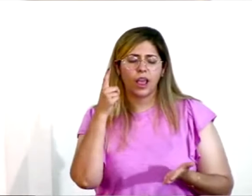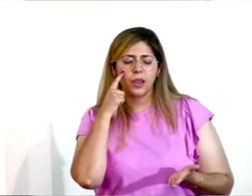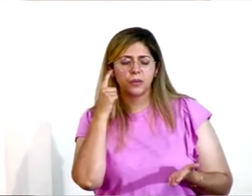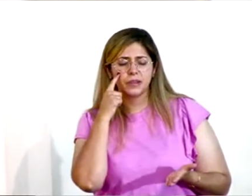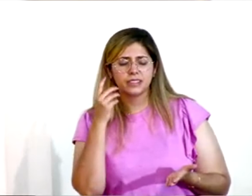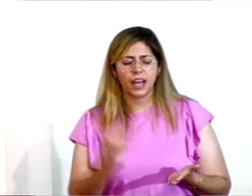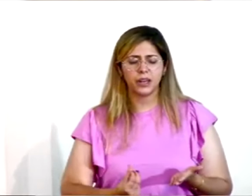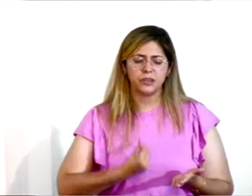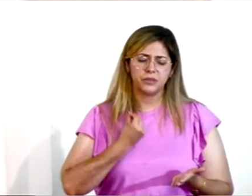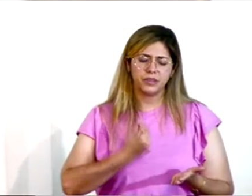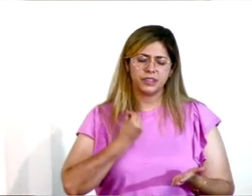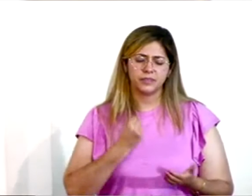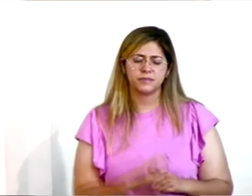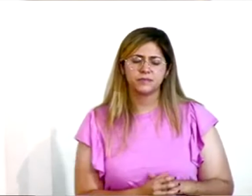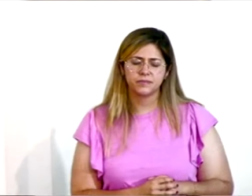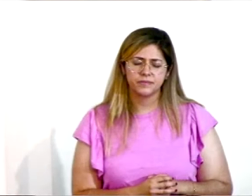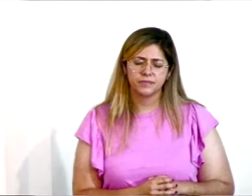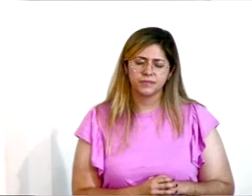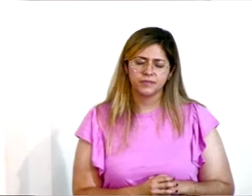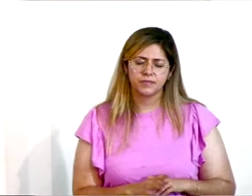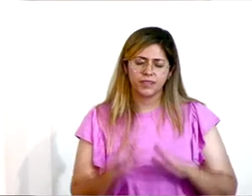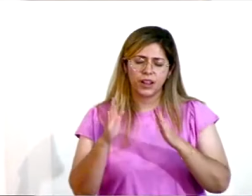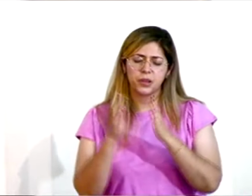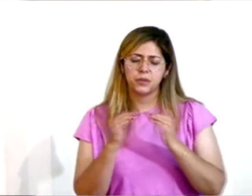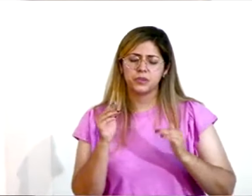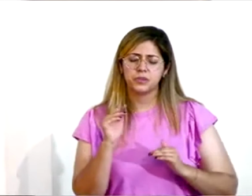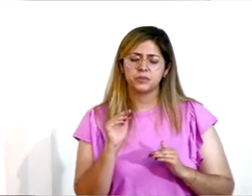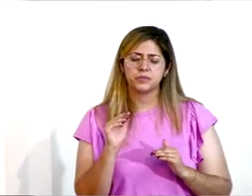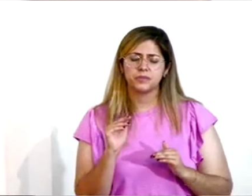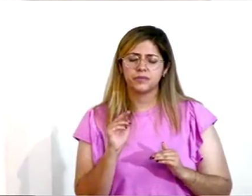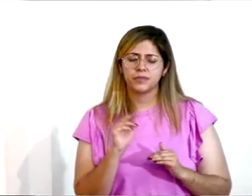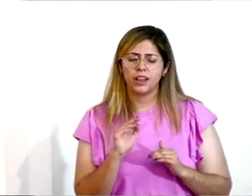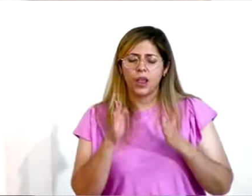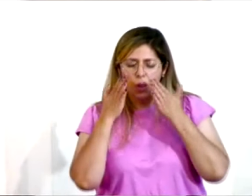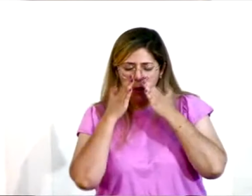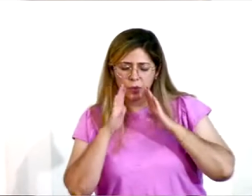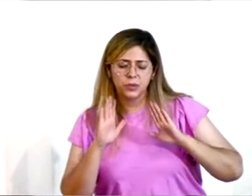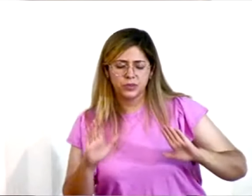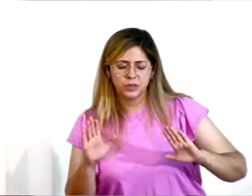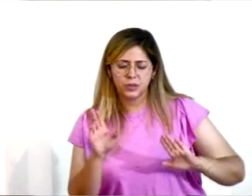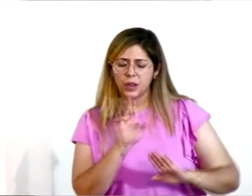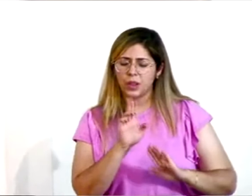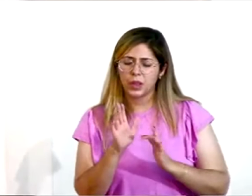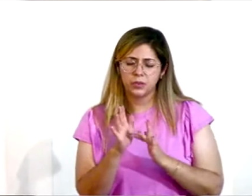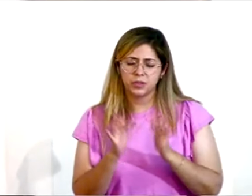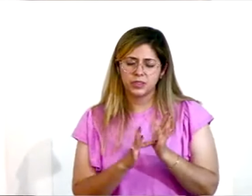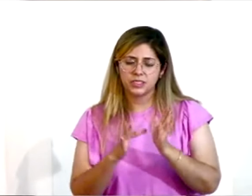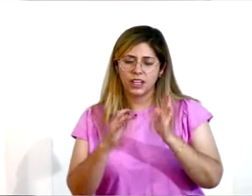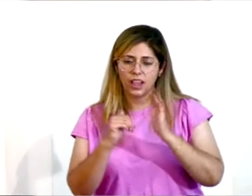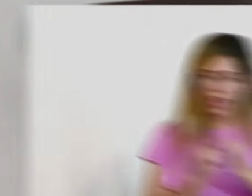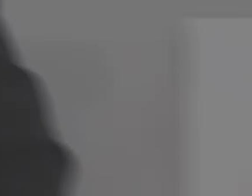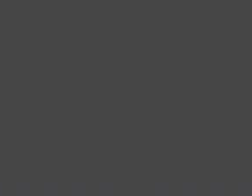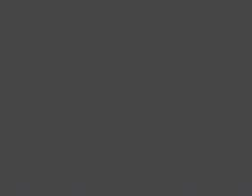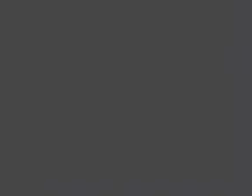suas vidas. É o que nós te pedimos, humildemente, em nome de Jesus.